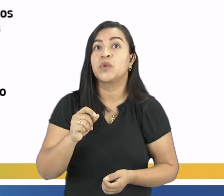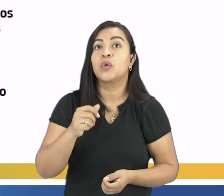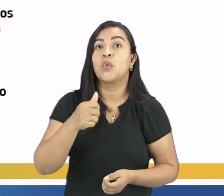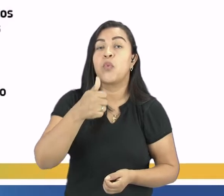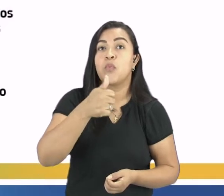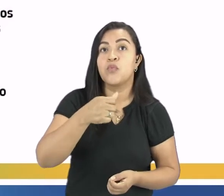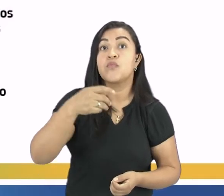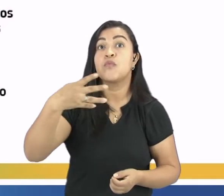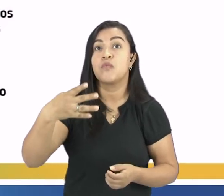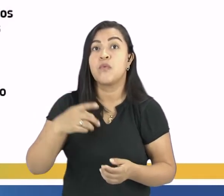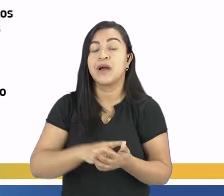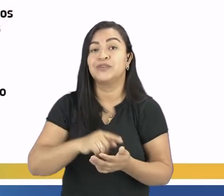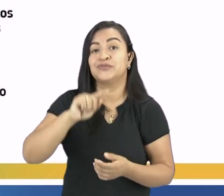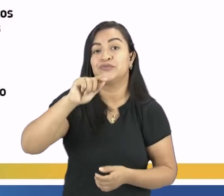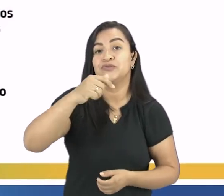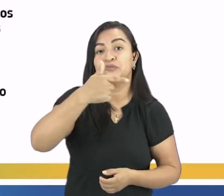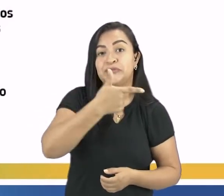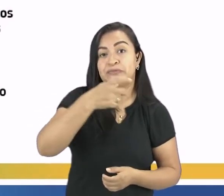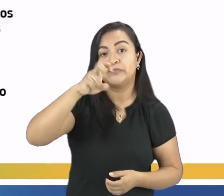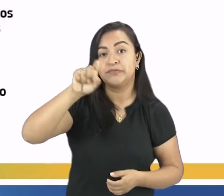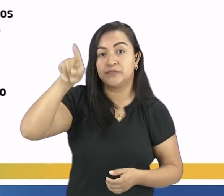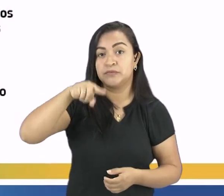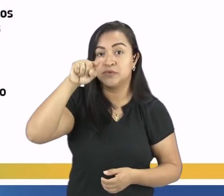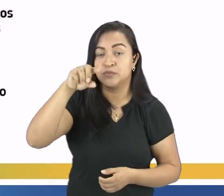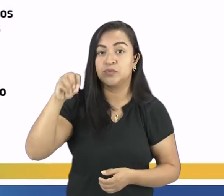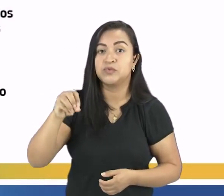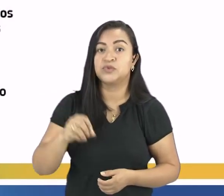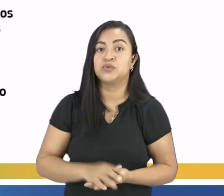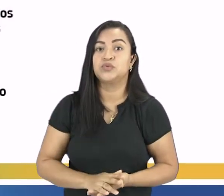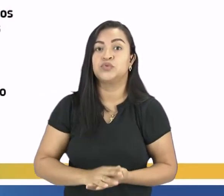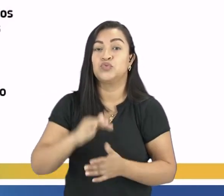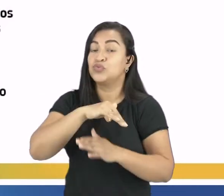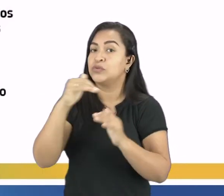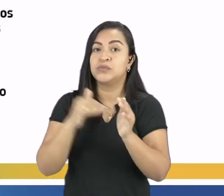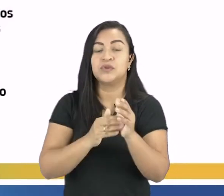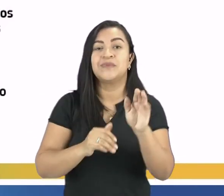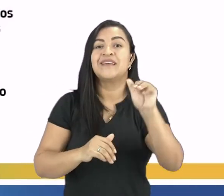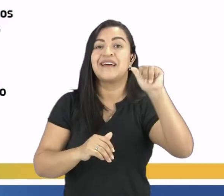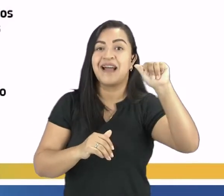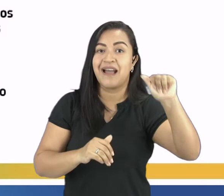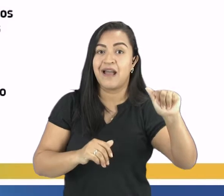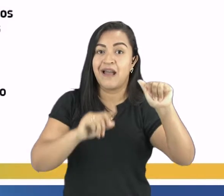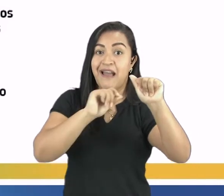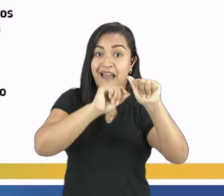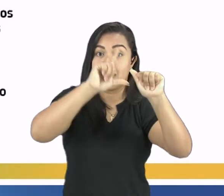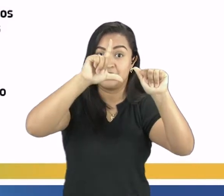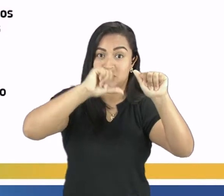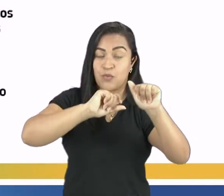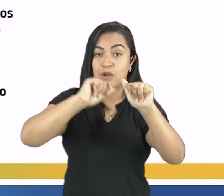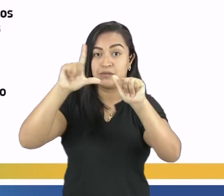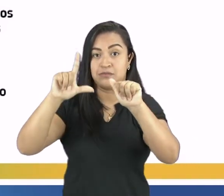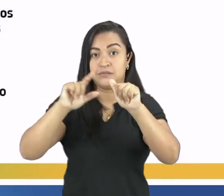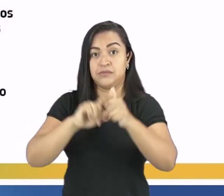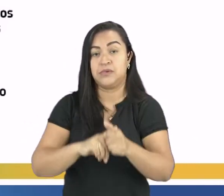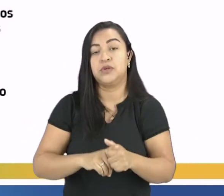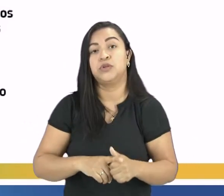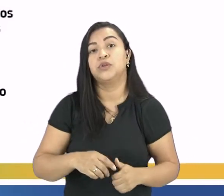seja, 25% totalmente dominante, azão, azão. Eu vou ter 2 sobre 4, ou